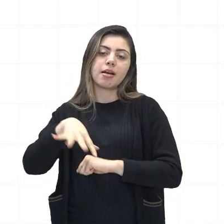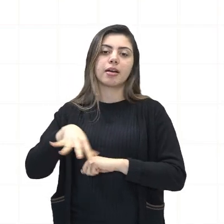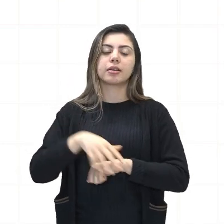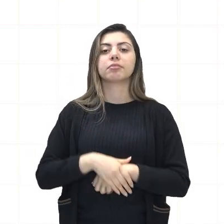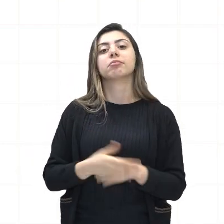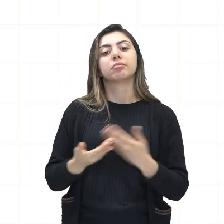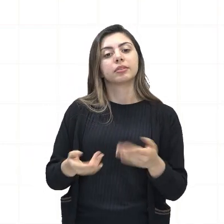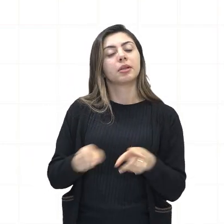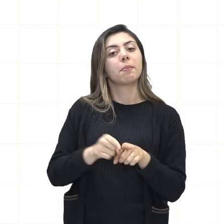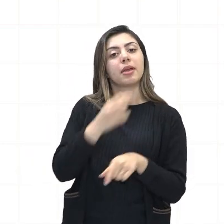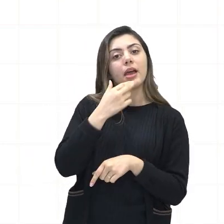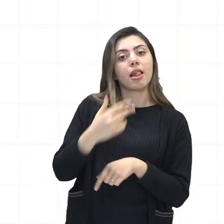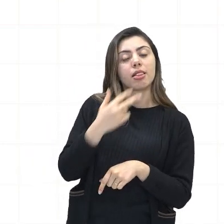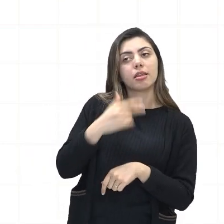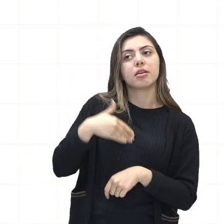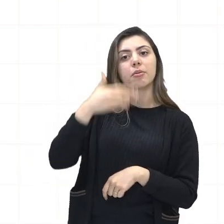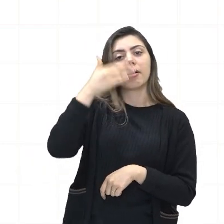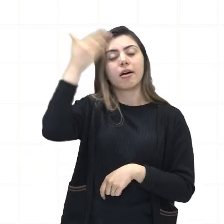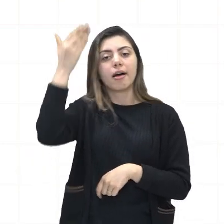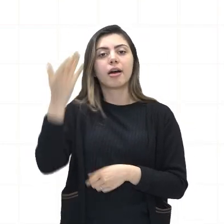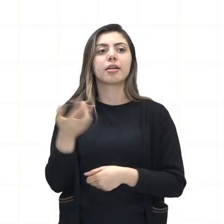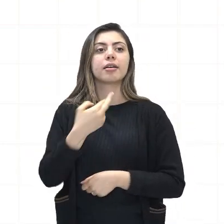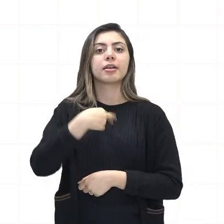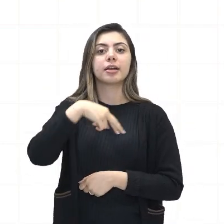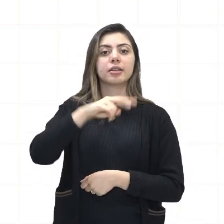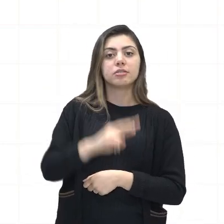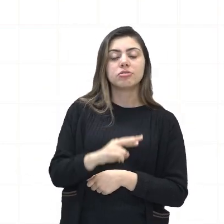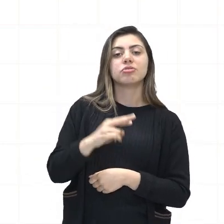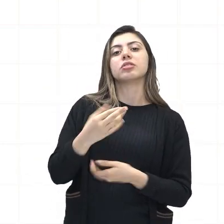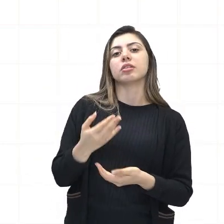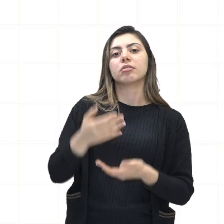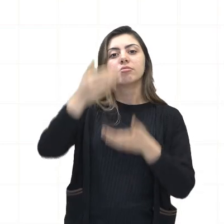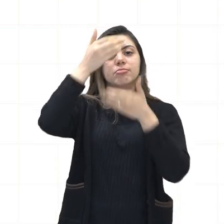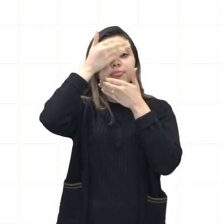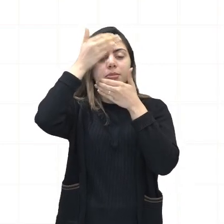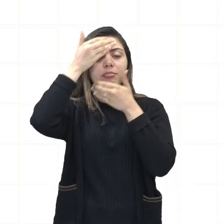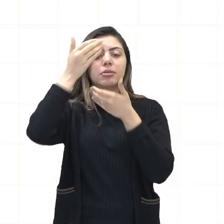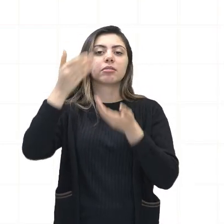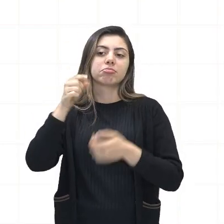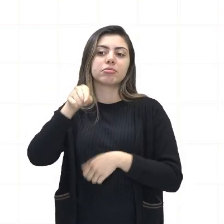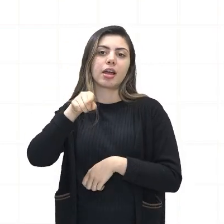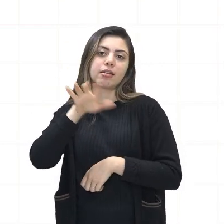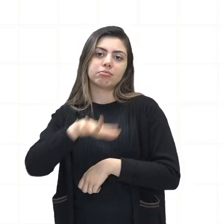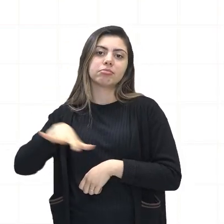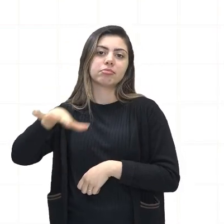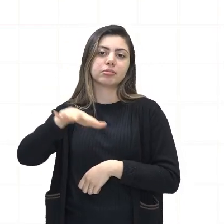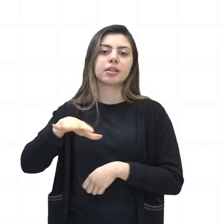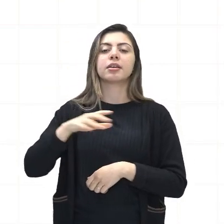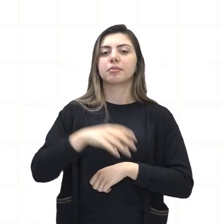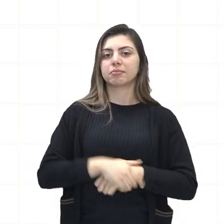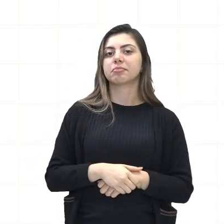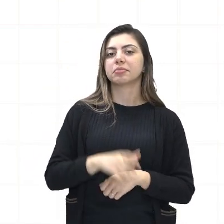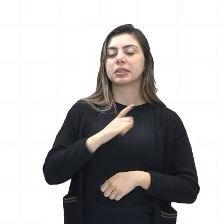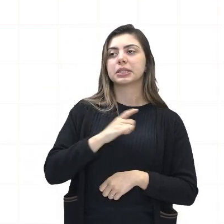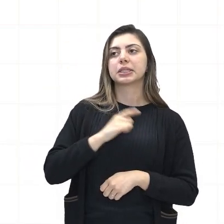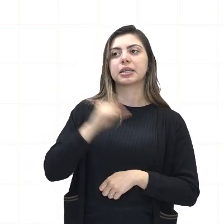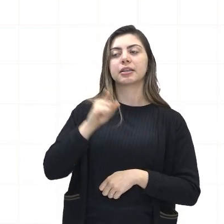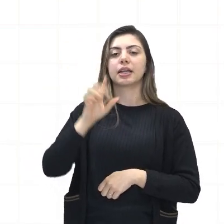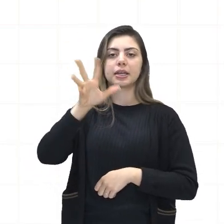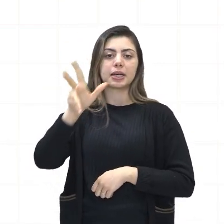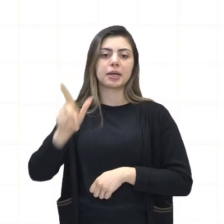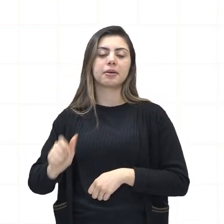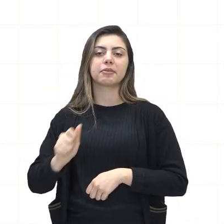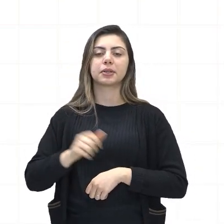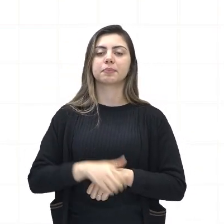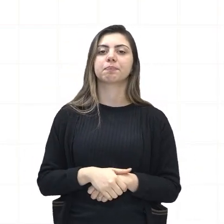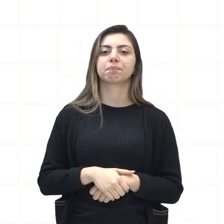língua árabe, a prática da religião muçulmana, né, o islamismo é muito forte nesses países aí da África